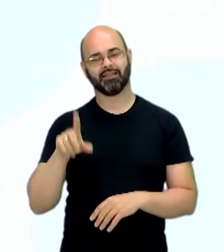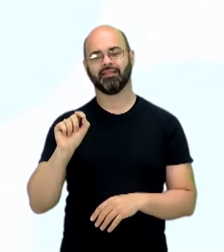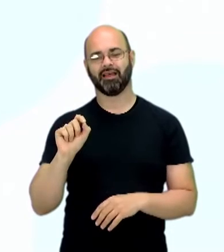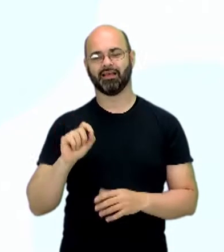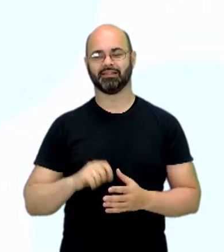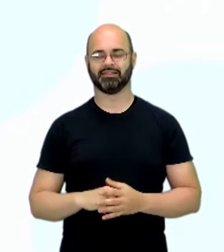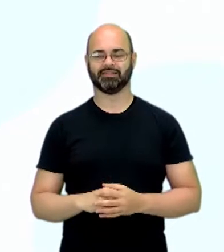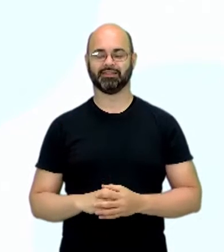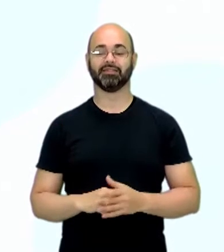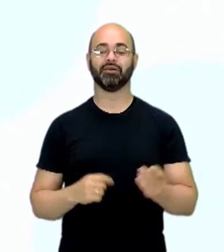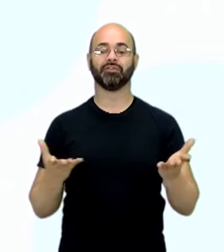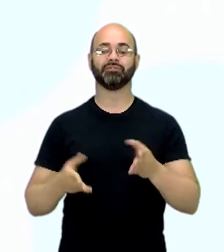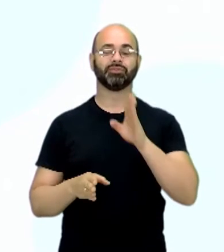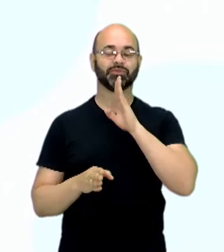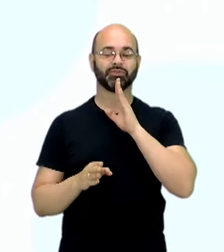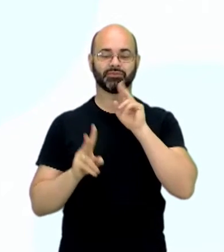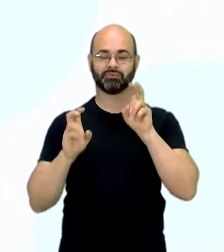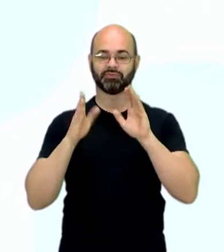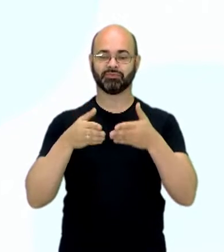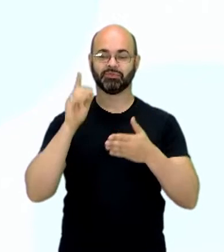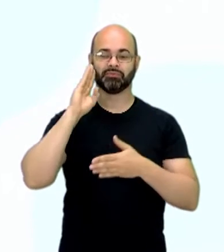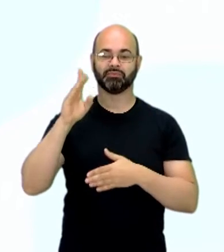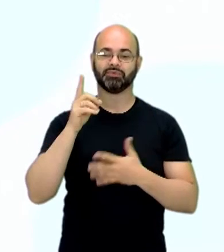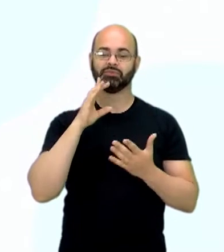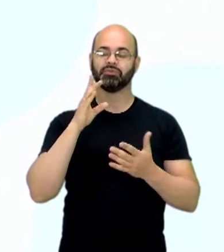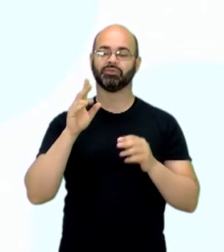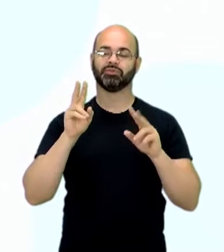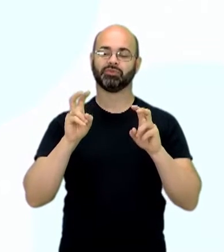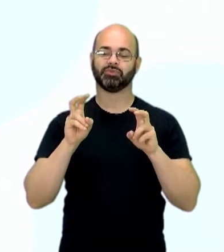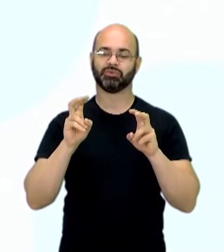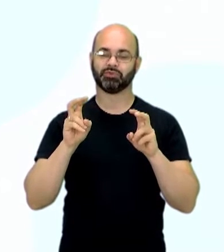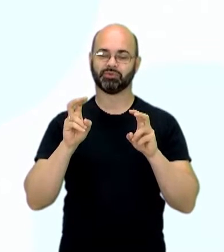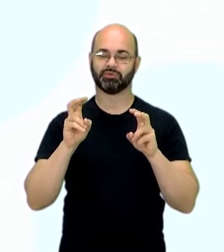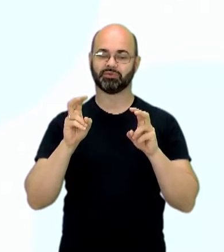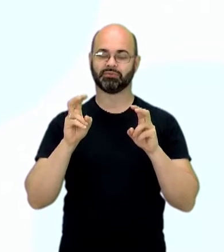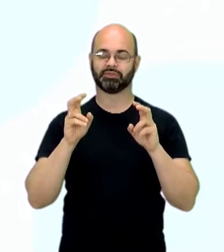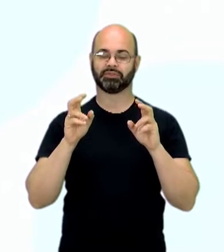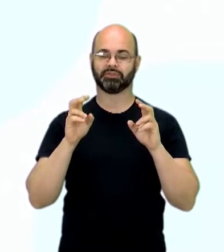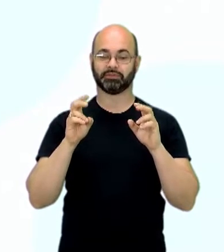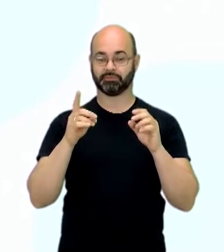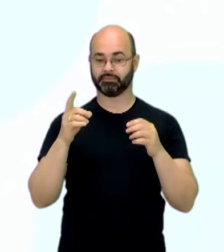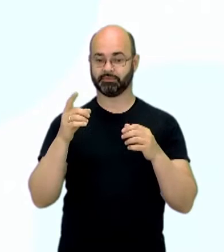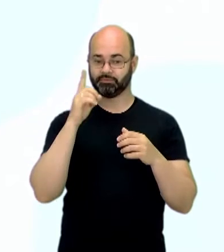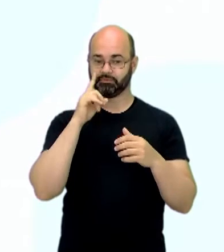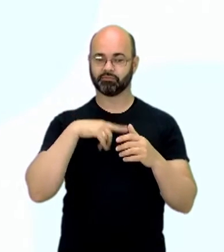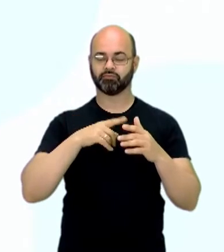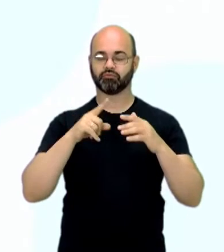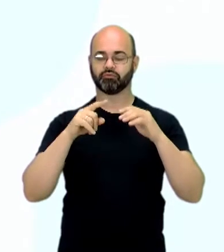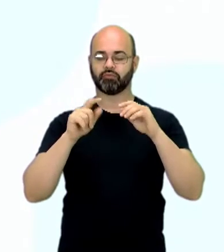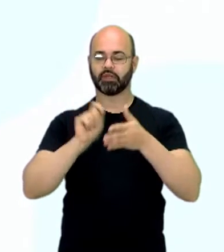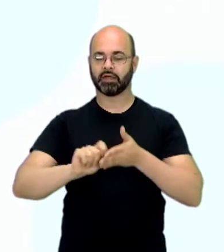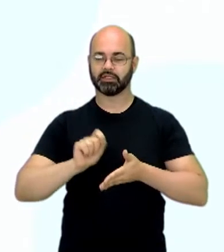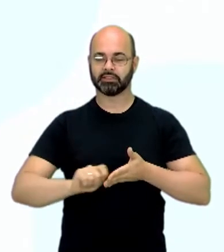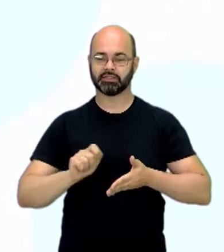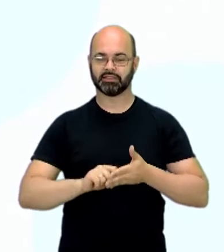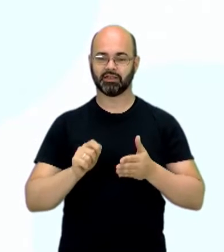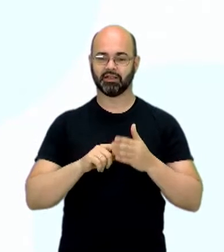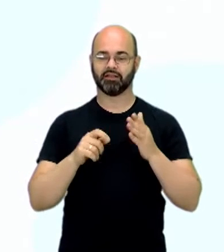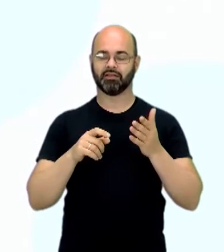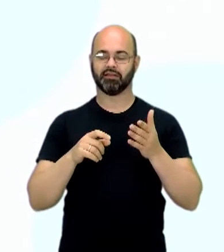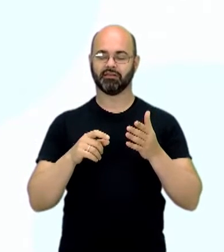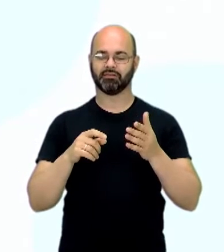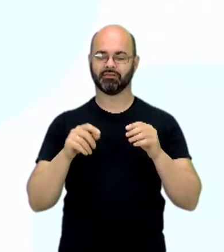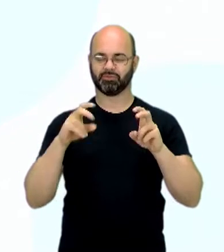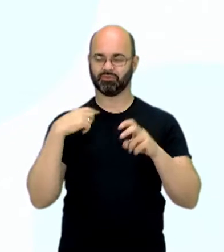Objetos de conhecimento para a aula de hoje, recursos de argumentação, escrita, construção da argumentação. Então a gente vai começar a planejar